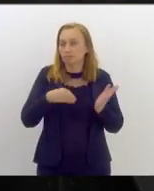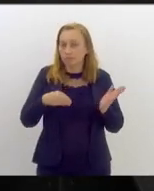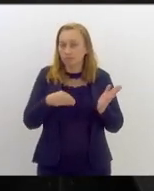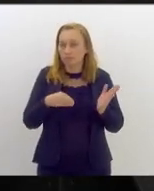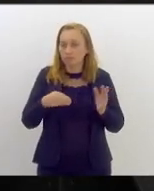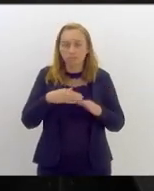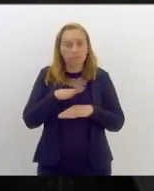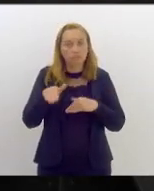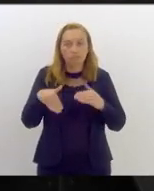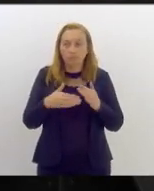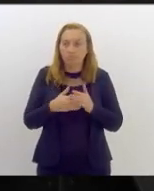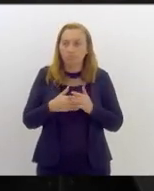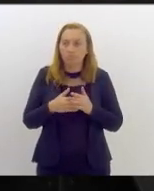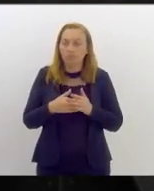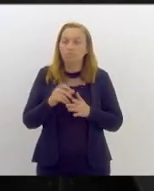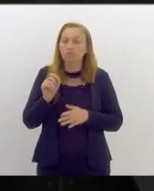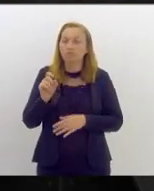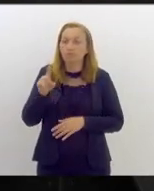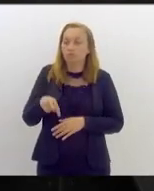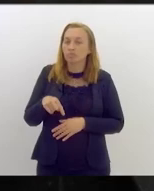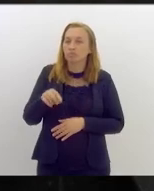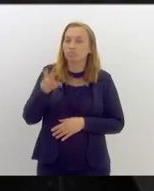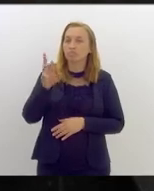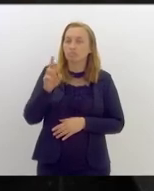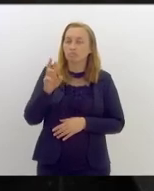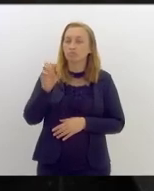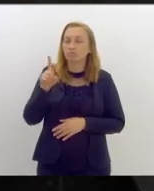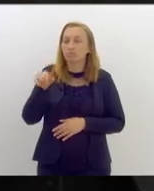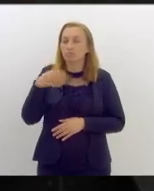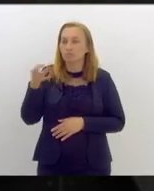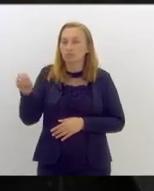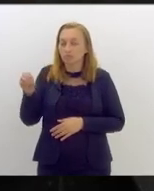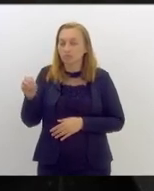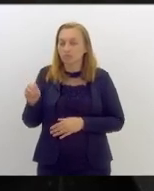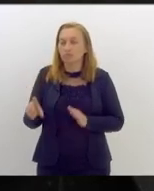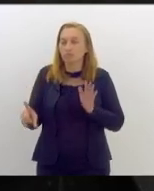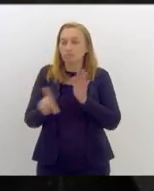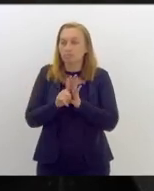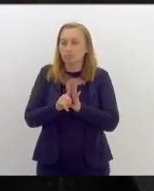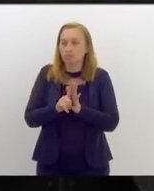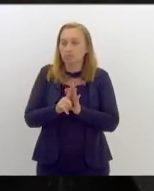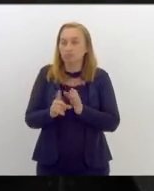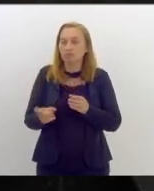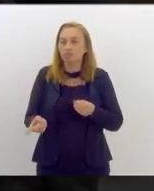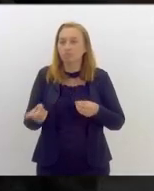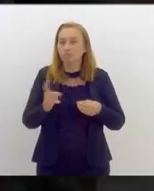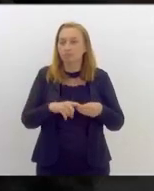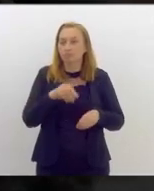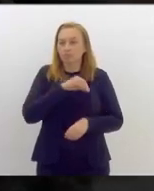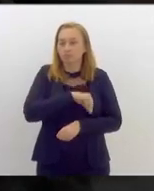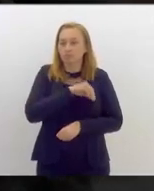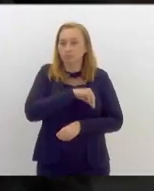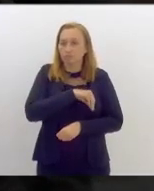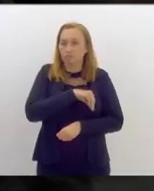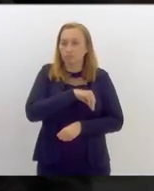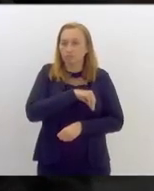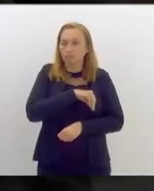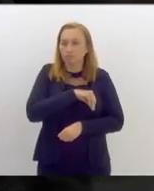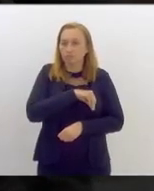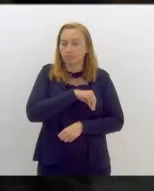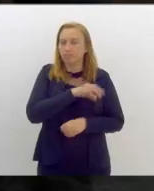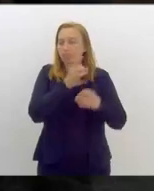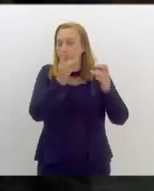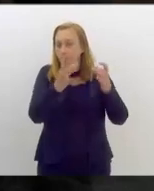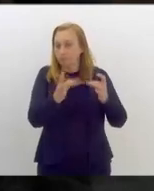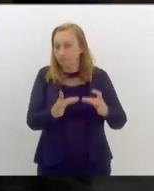íntegra o que que é remuneração consoante a lei da reposição existente está especificando